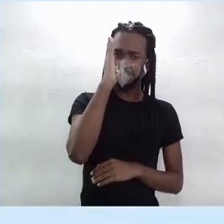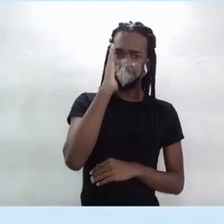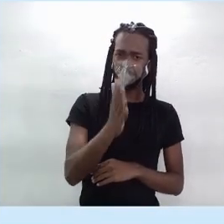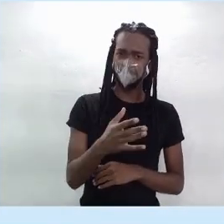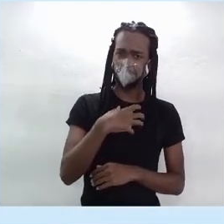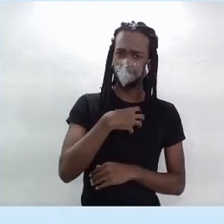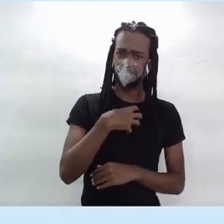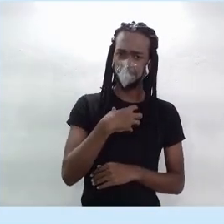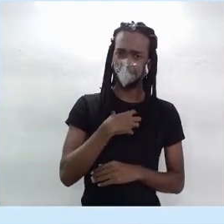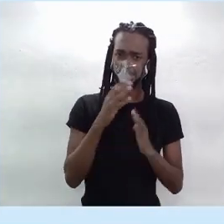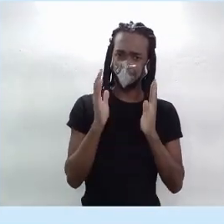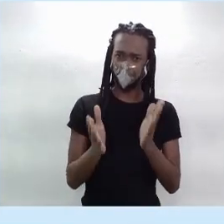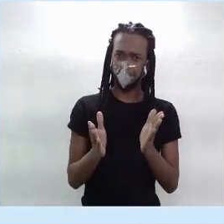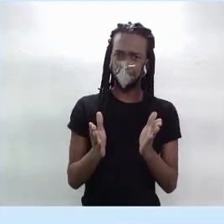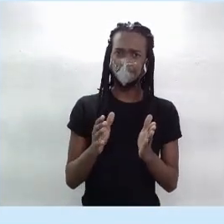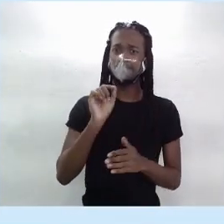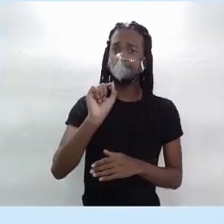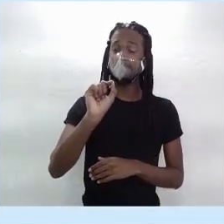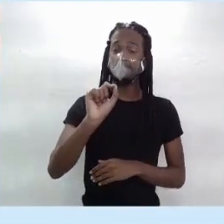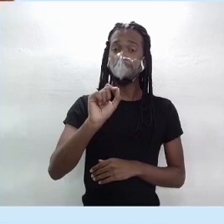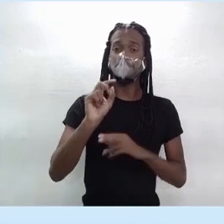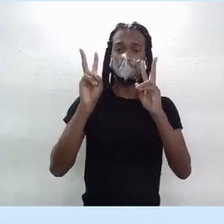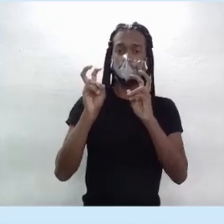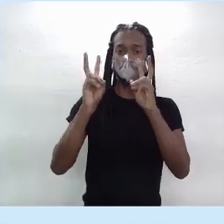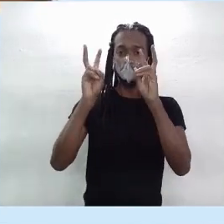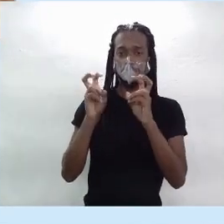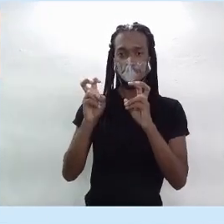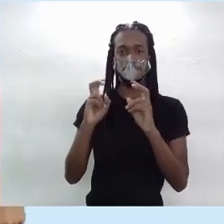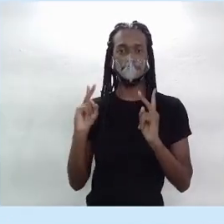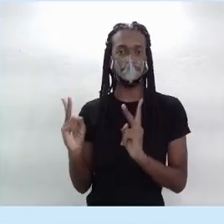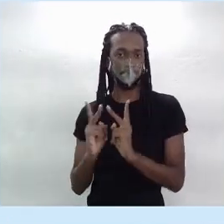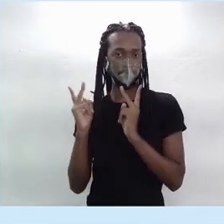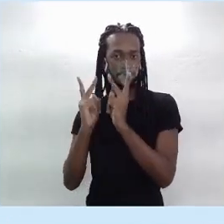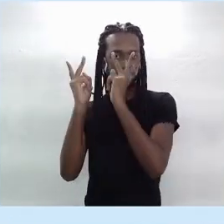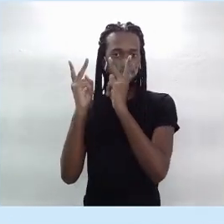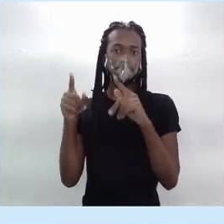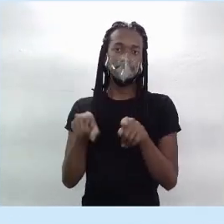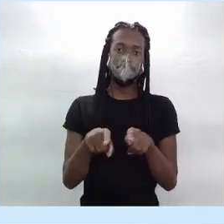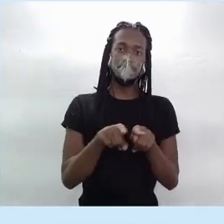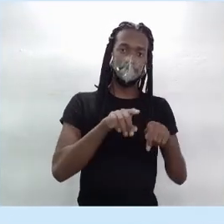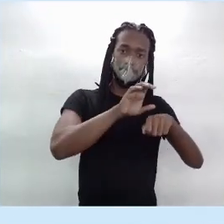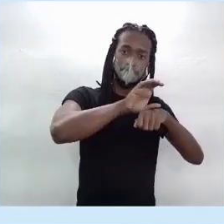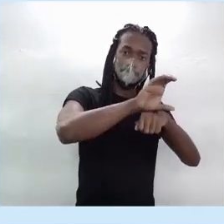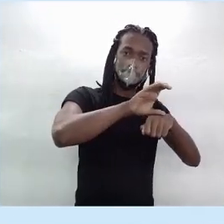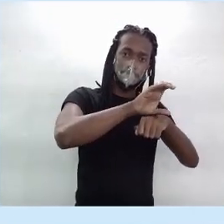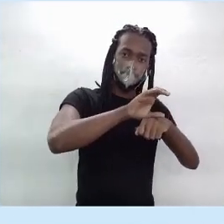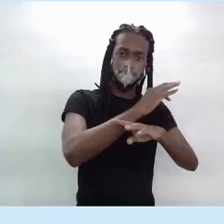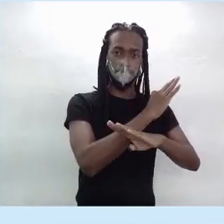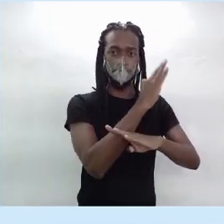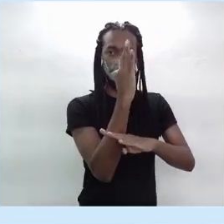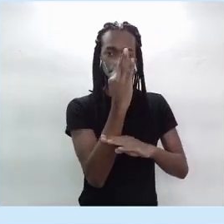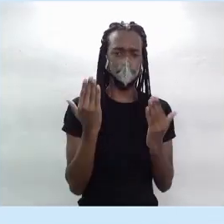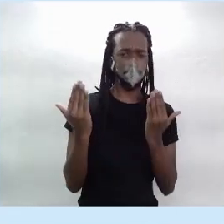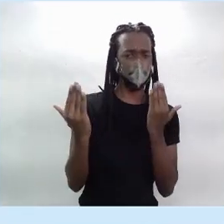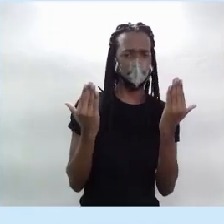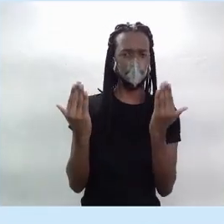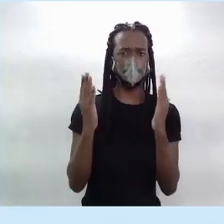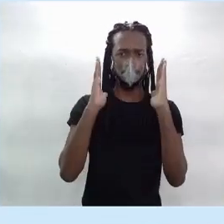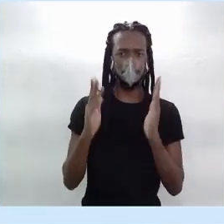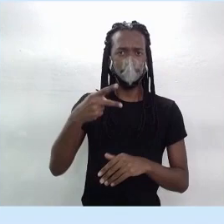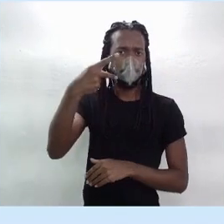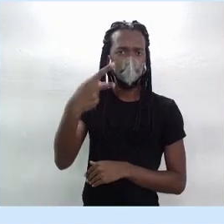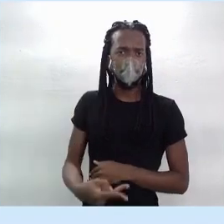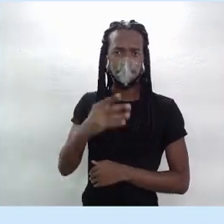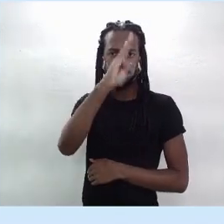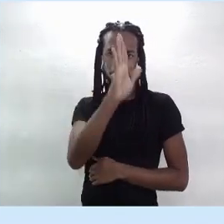sentir o quê? A questão de valores e a Constituição Federal